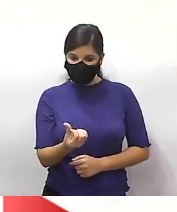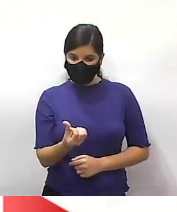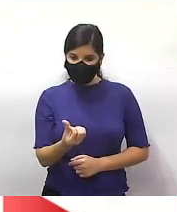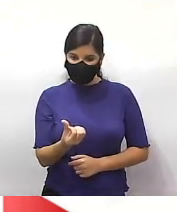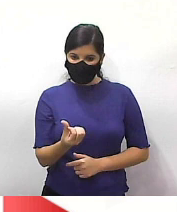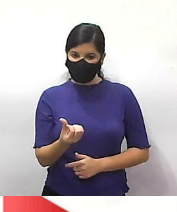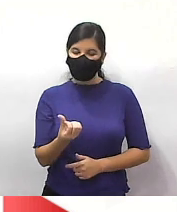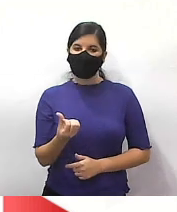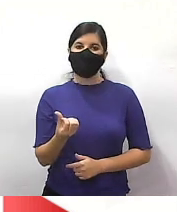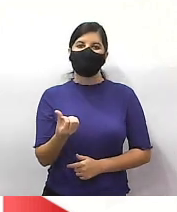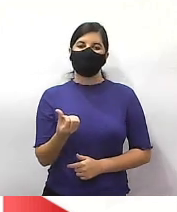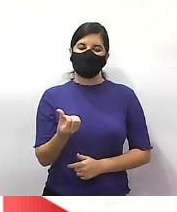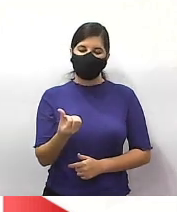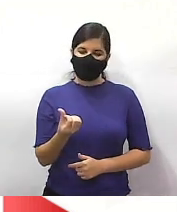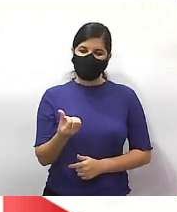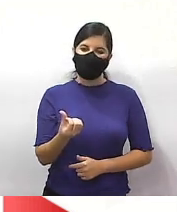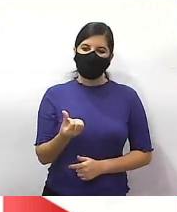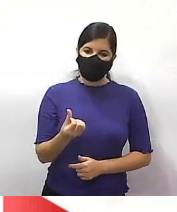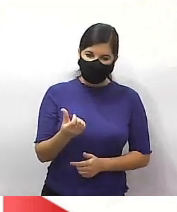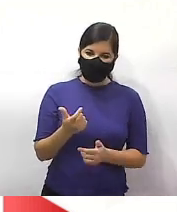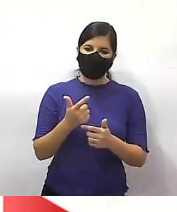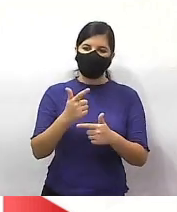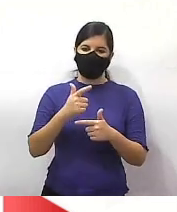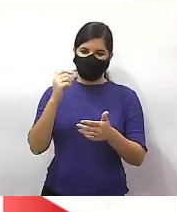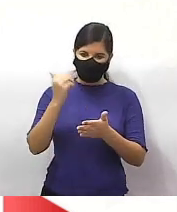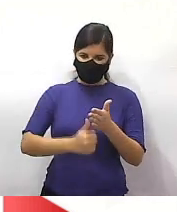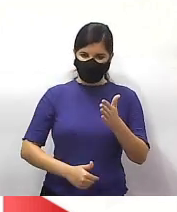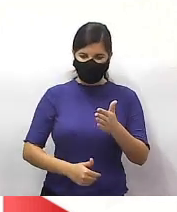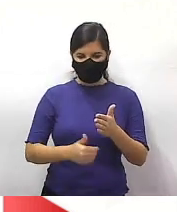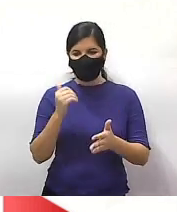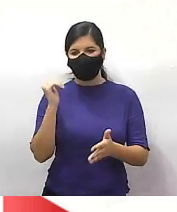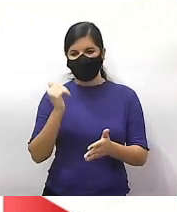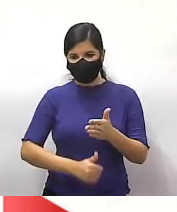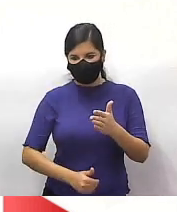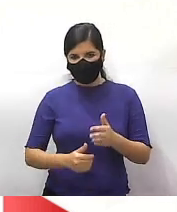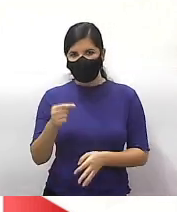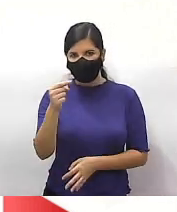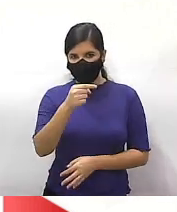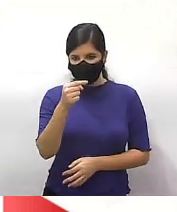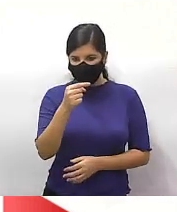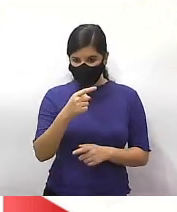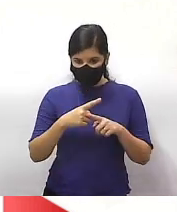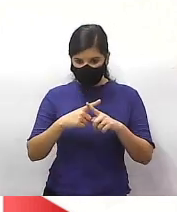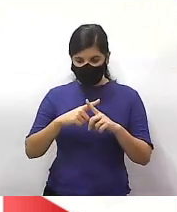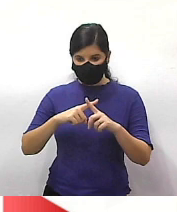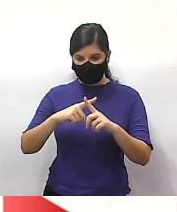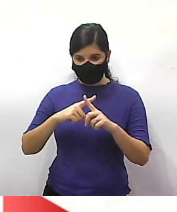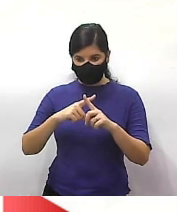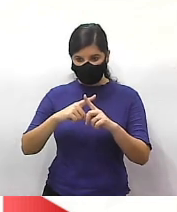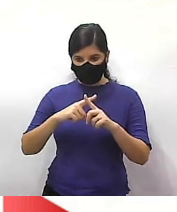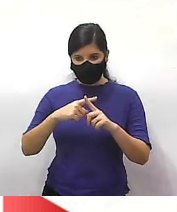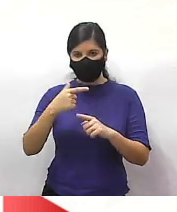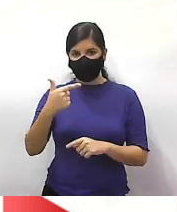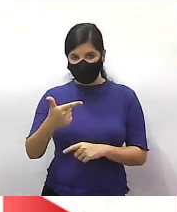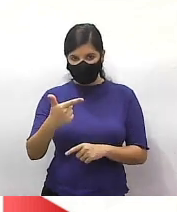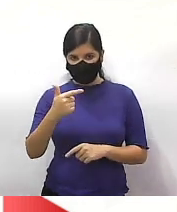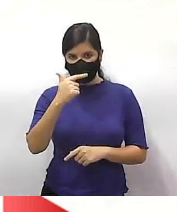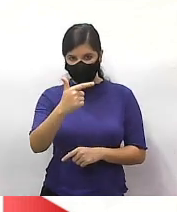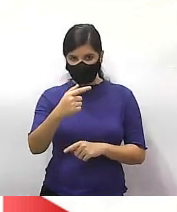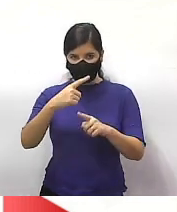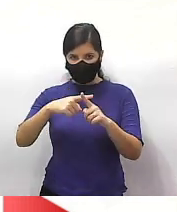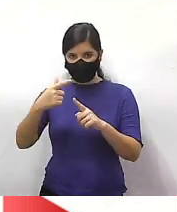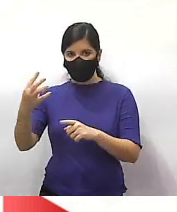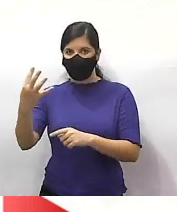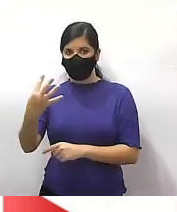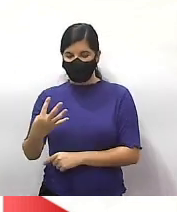tá bom? Pega esse último cara aí, que eu ainda não sei quem é, o 2, e vou multiplicar de novo por 2. Multiplicando por 2, eu